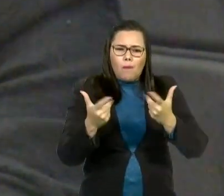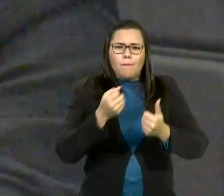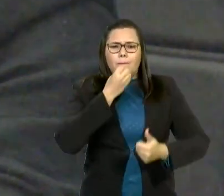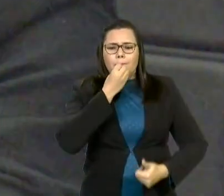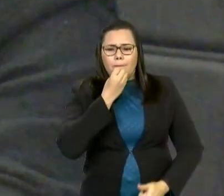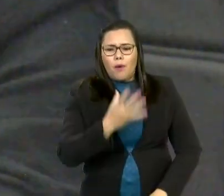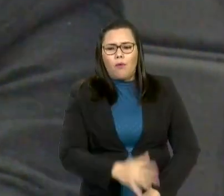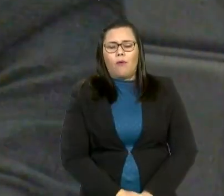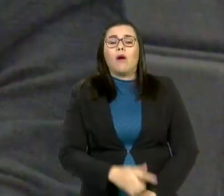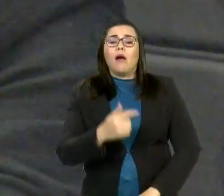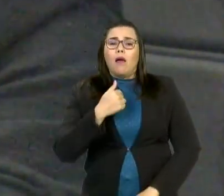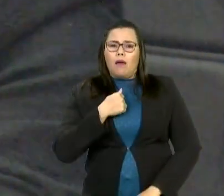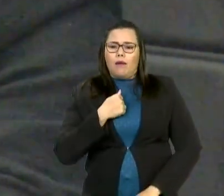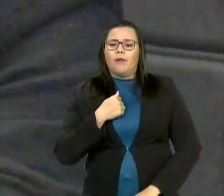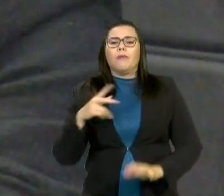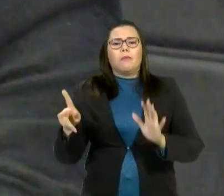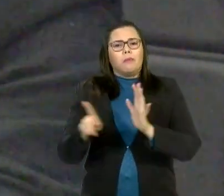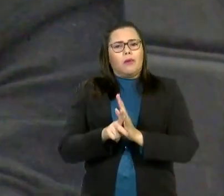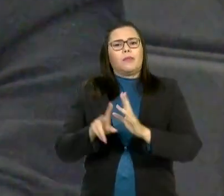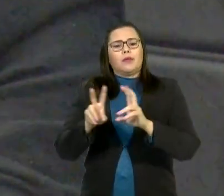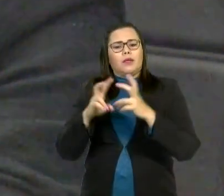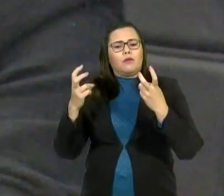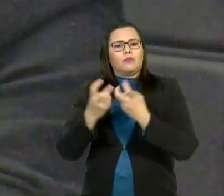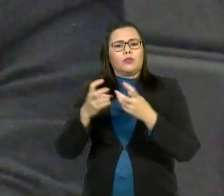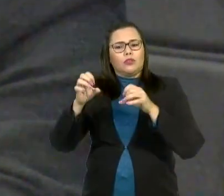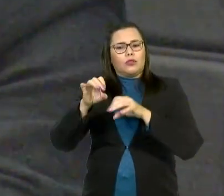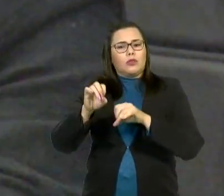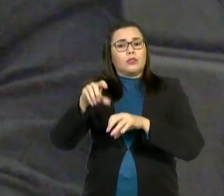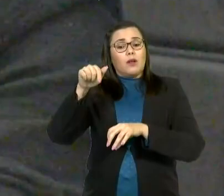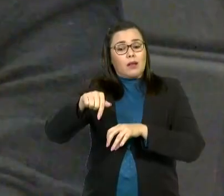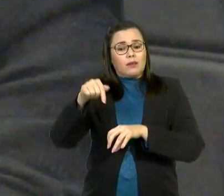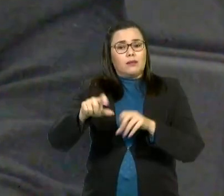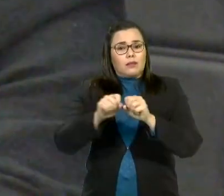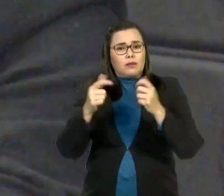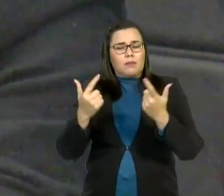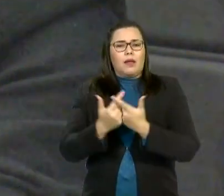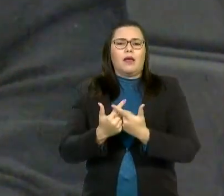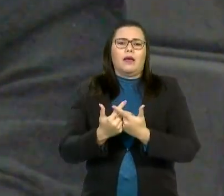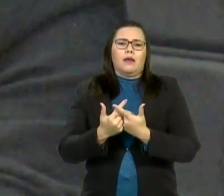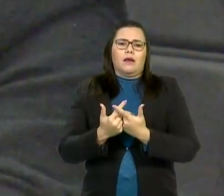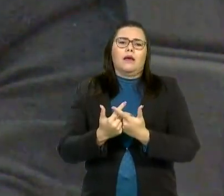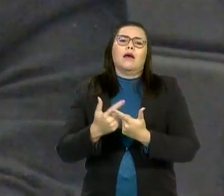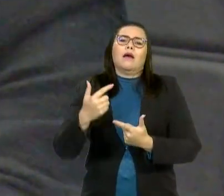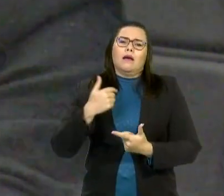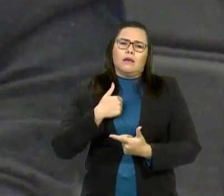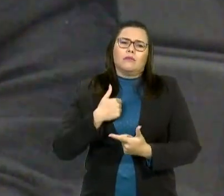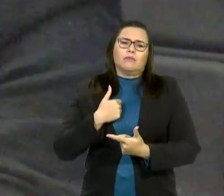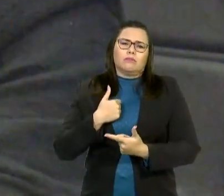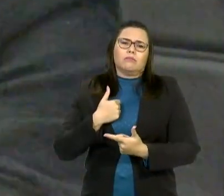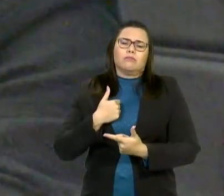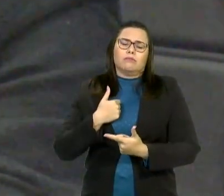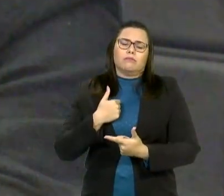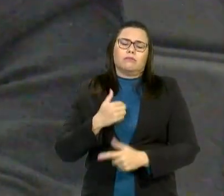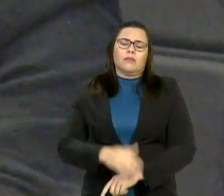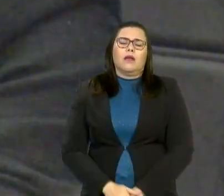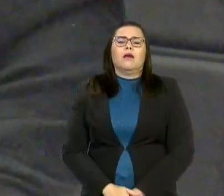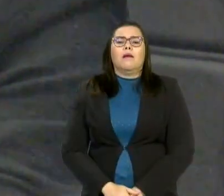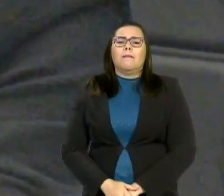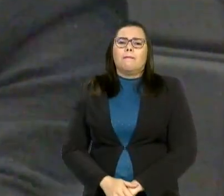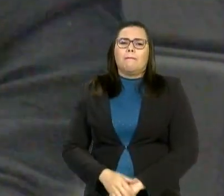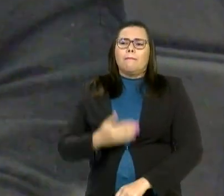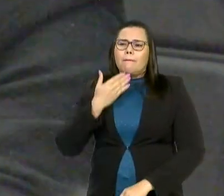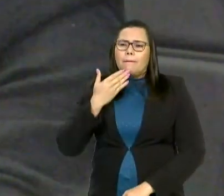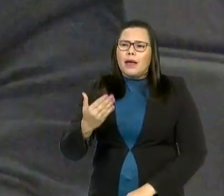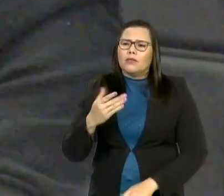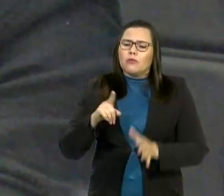também faço parte da comissão, a gente está lá à disposição para que a gente possa seguir também esse modelo de educação